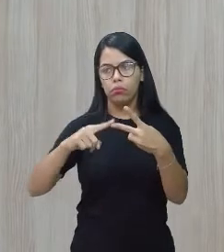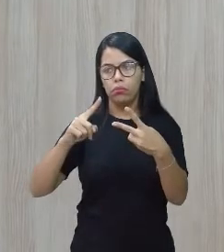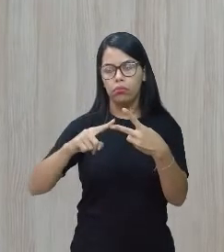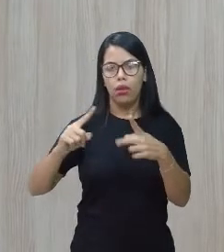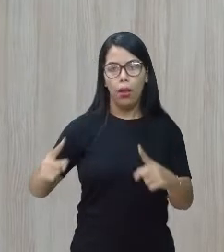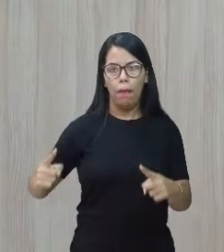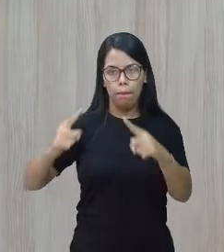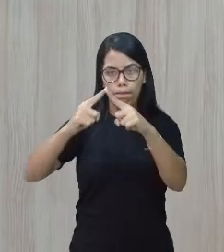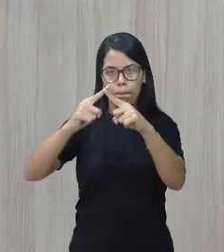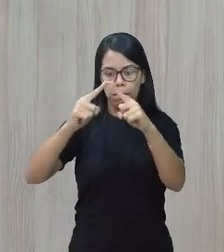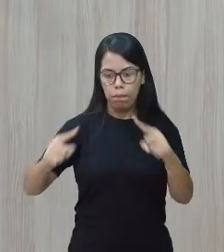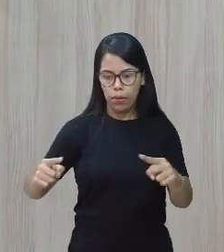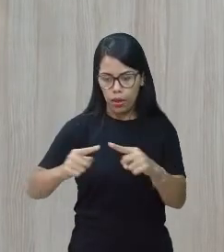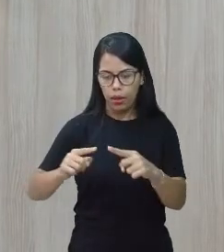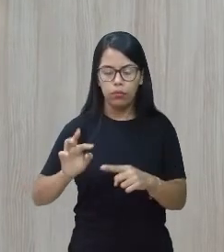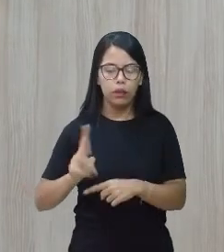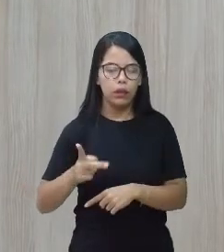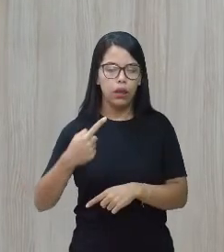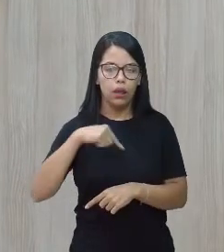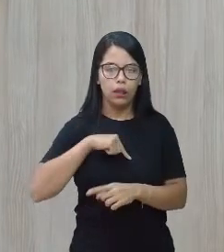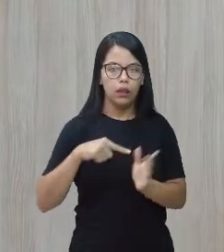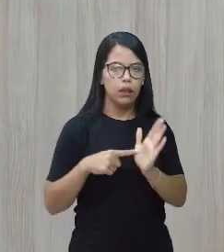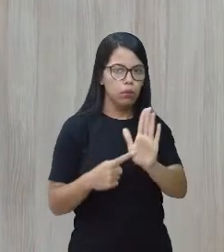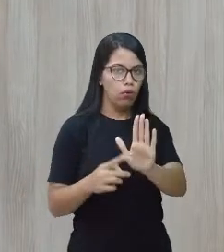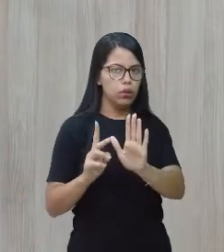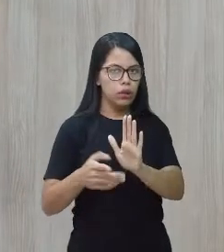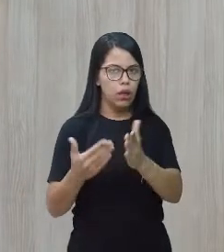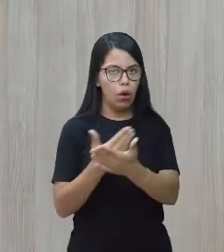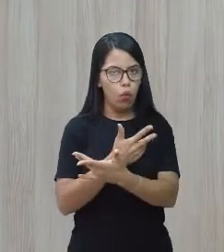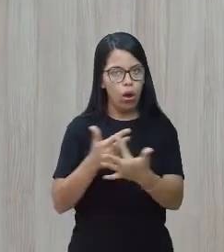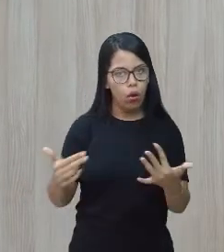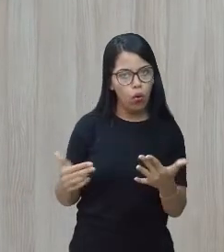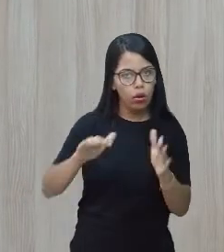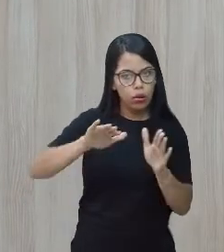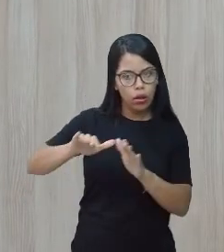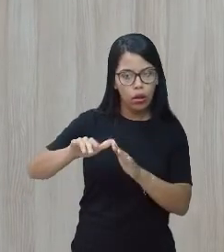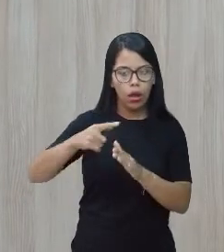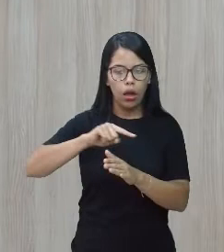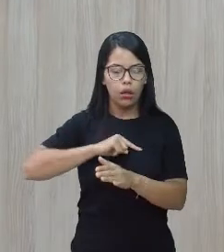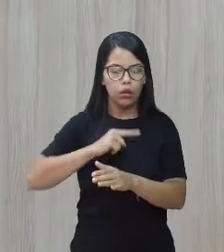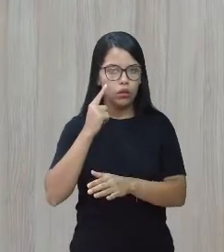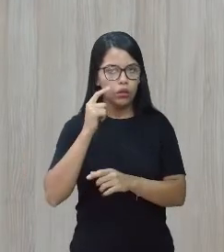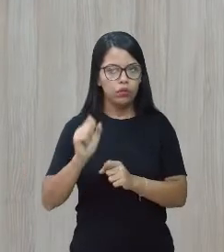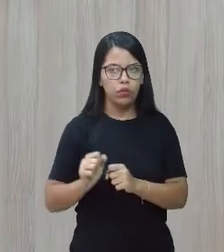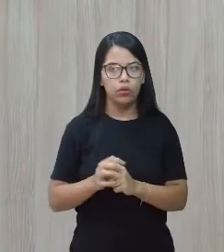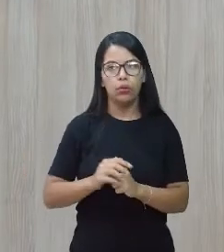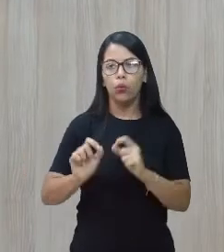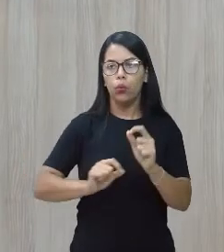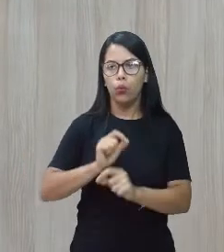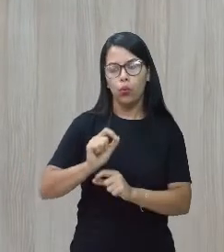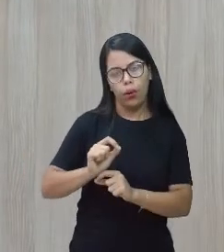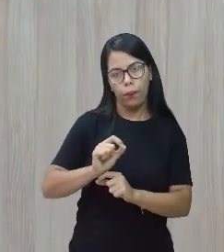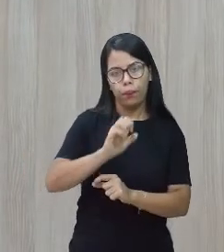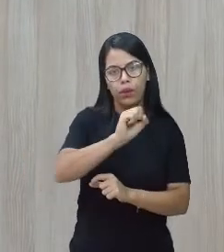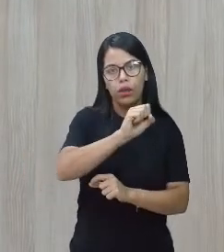que sempre a gente deixa aí algo de lado, né? A gente definiu aí sólidos